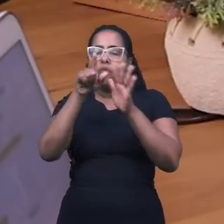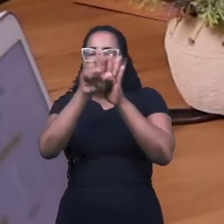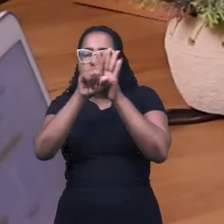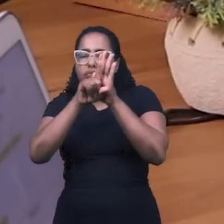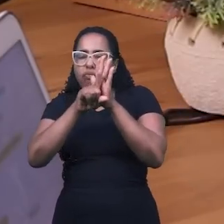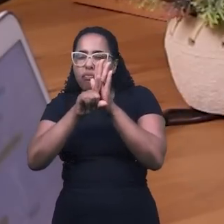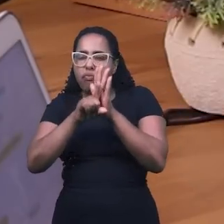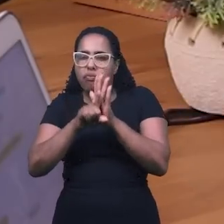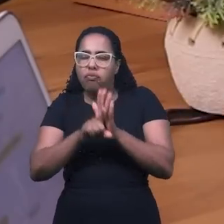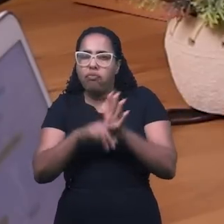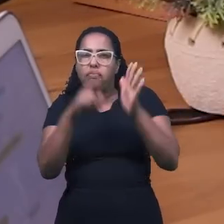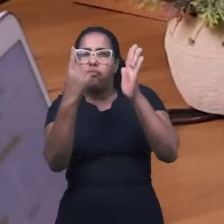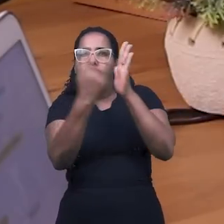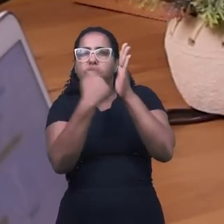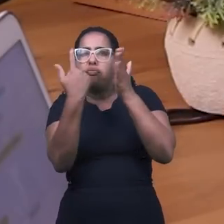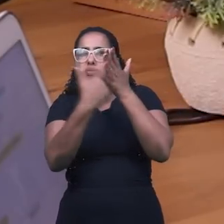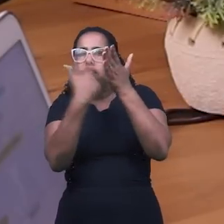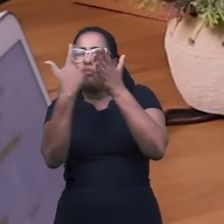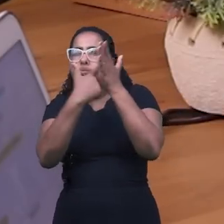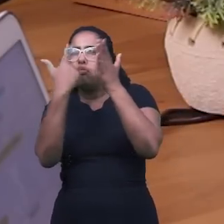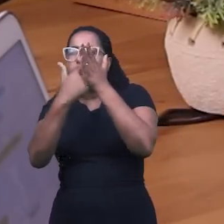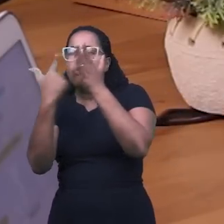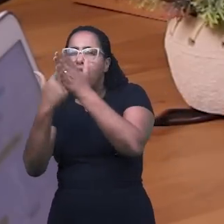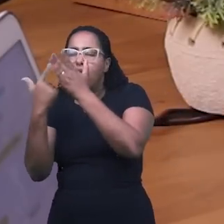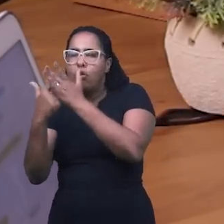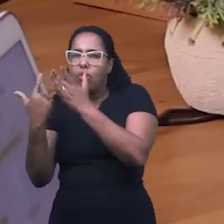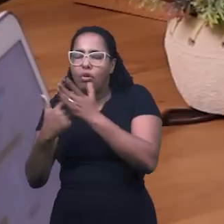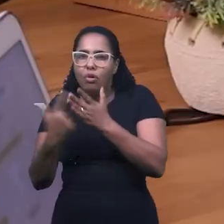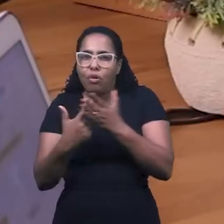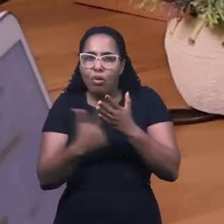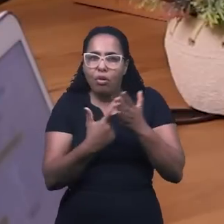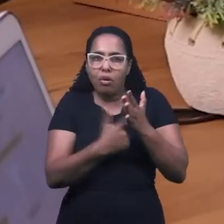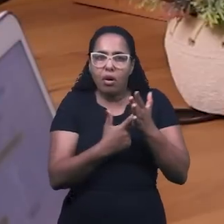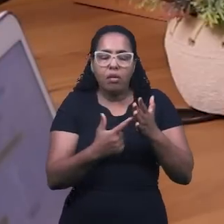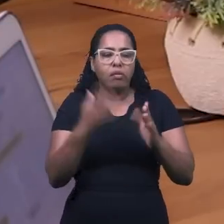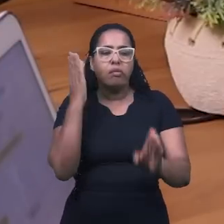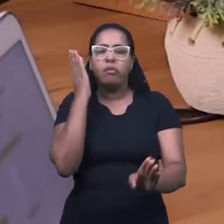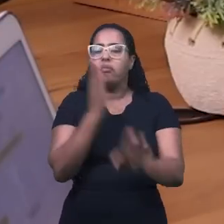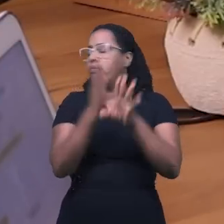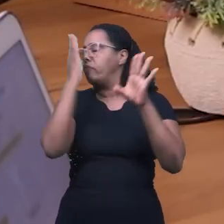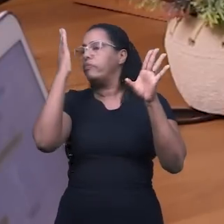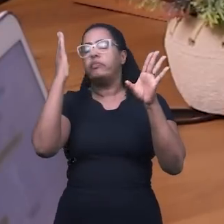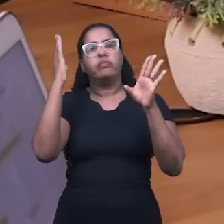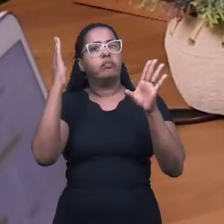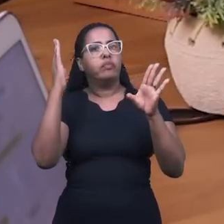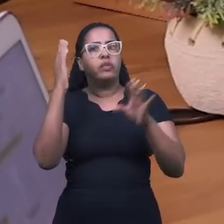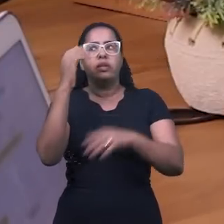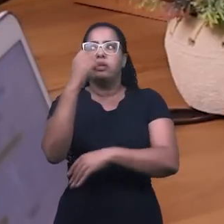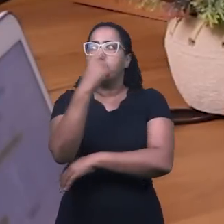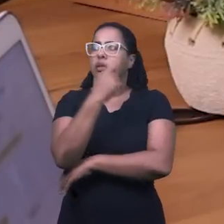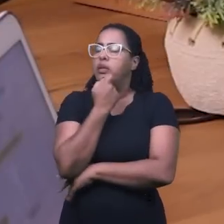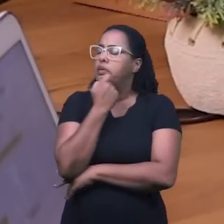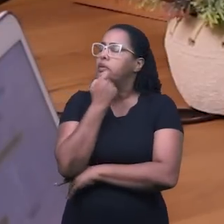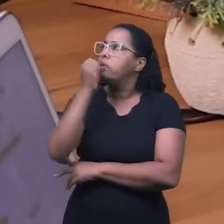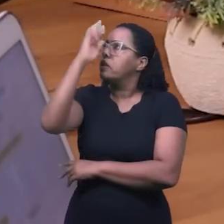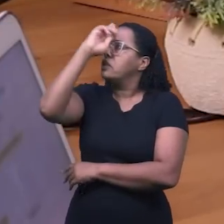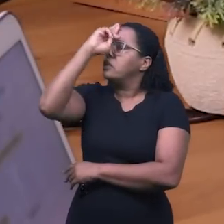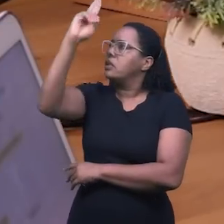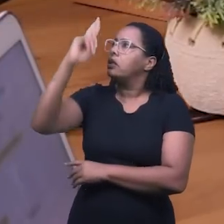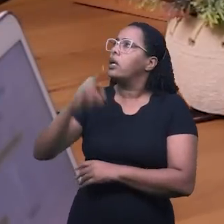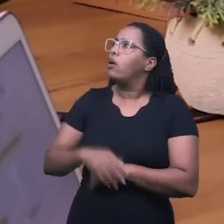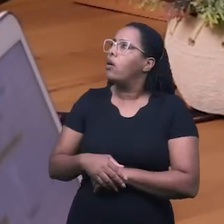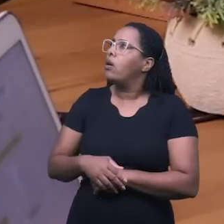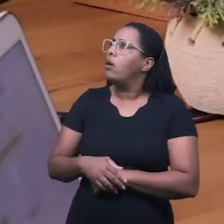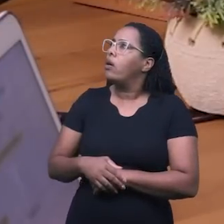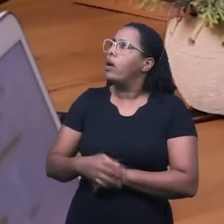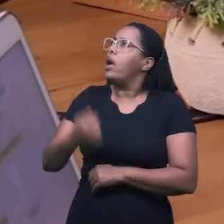na enciclopédia, procurei tudo quanto é lugar que eu poderia encontrar, não encontrei. Eu falei,